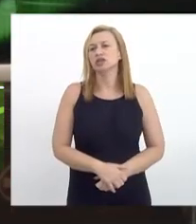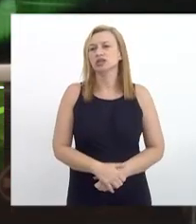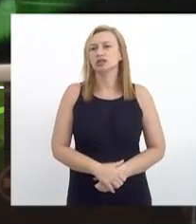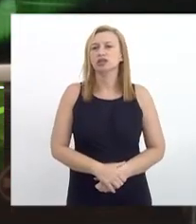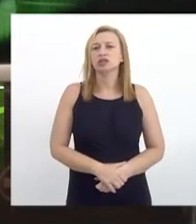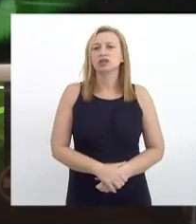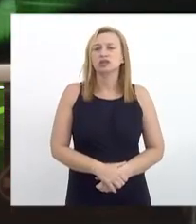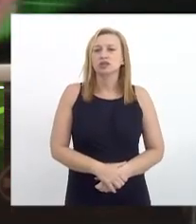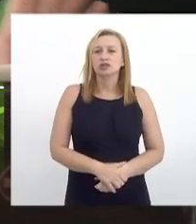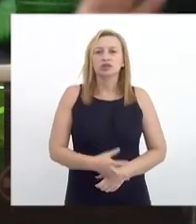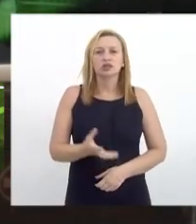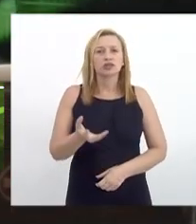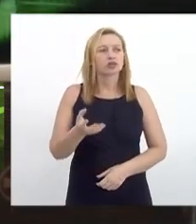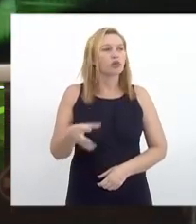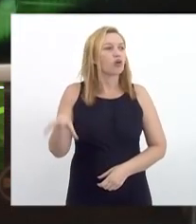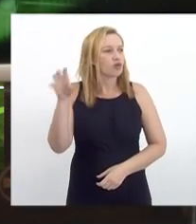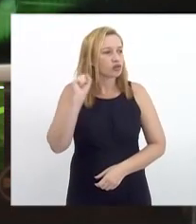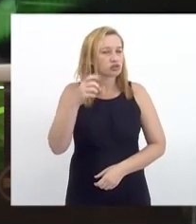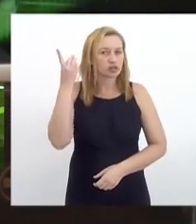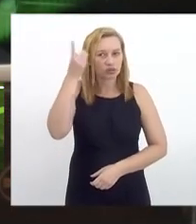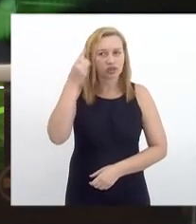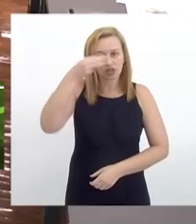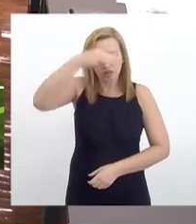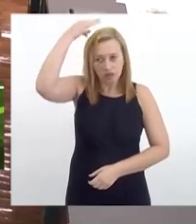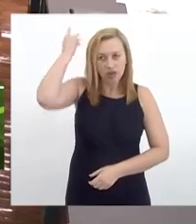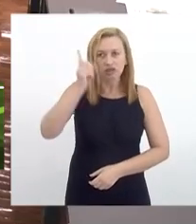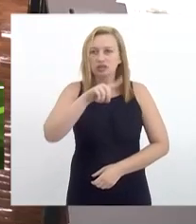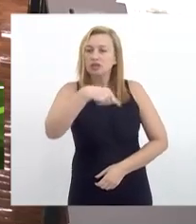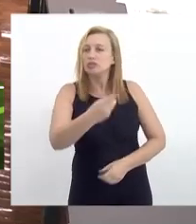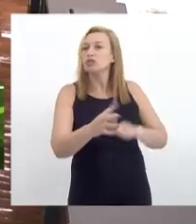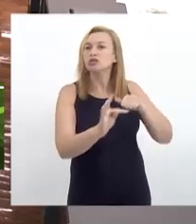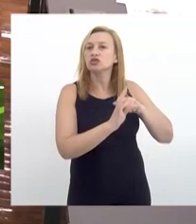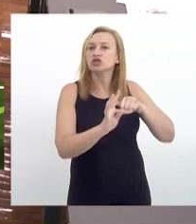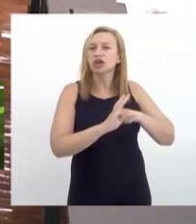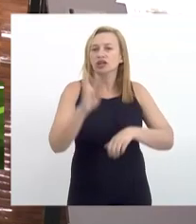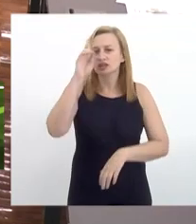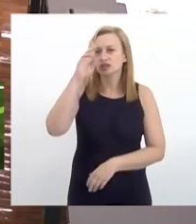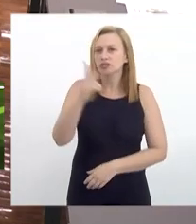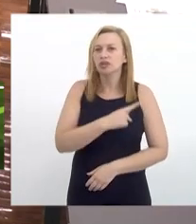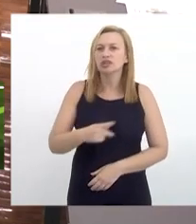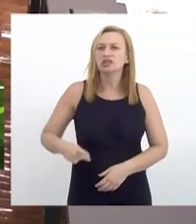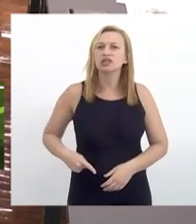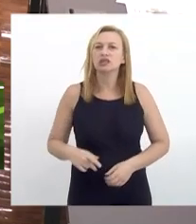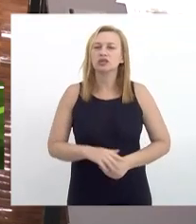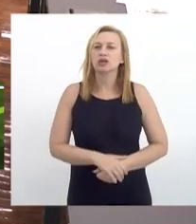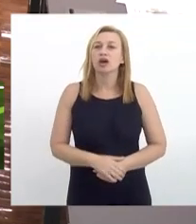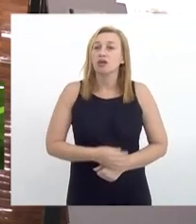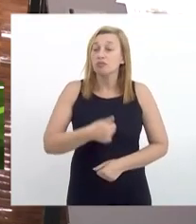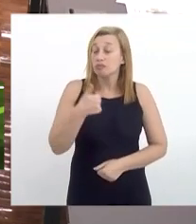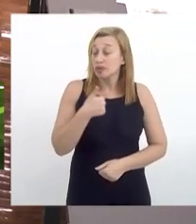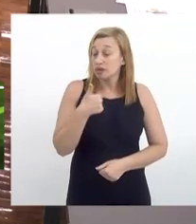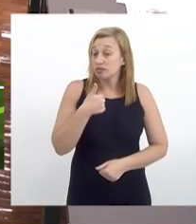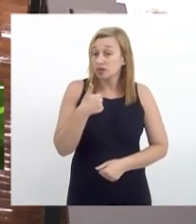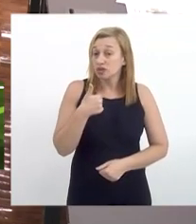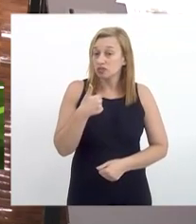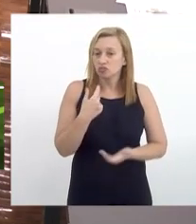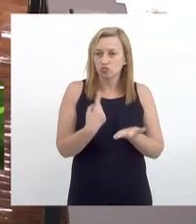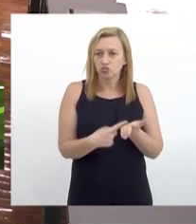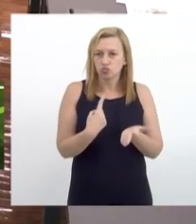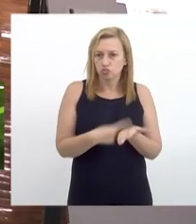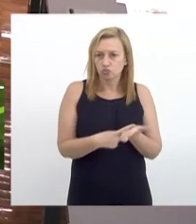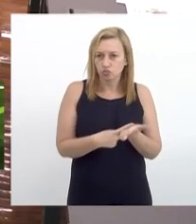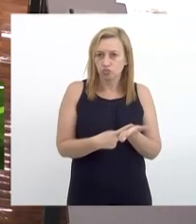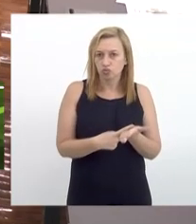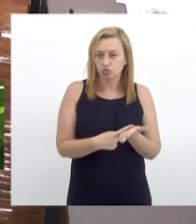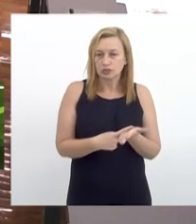eu quero ouvir o deputado Márcio depois vamos ouvir os técnicos senhor presidente primeiro o acordo feito